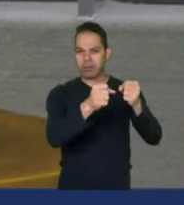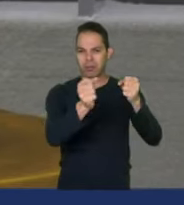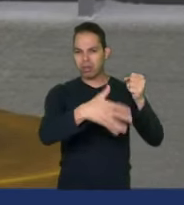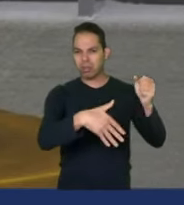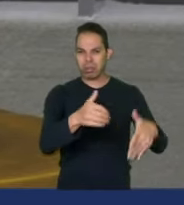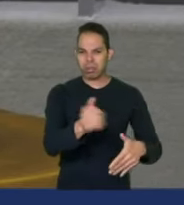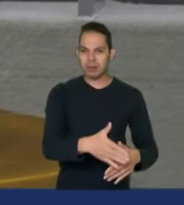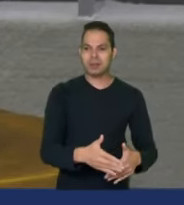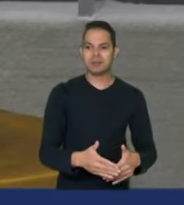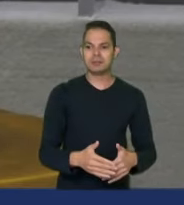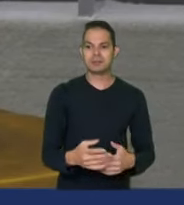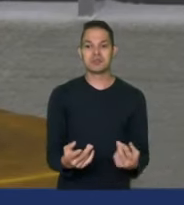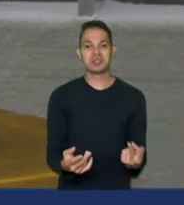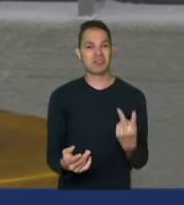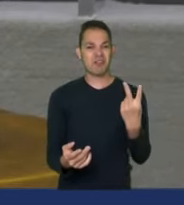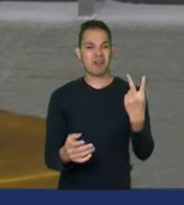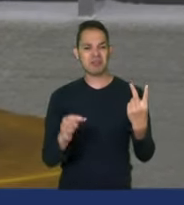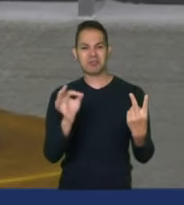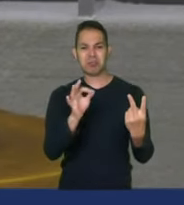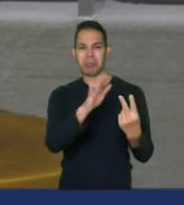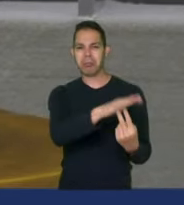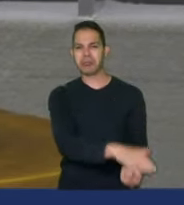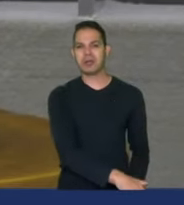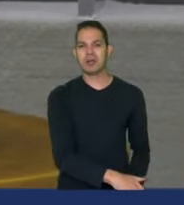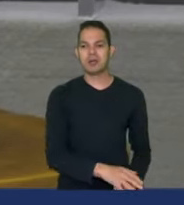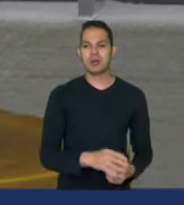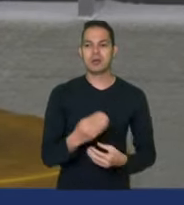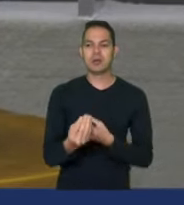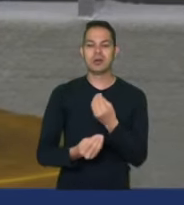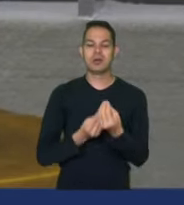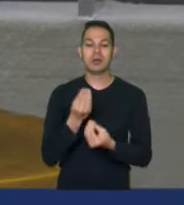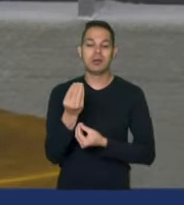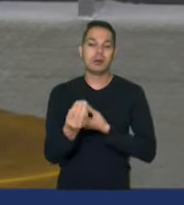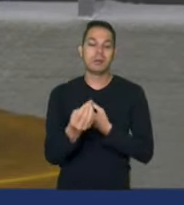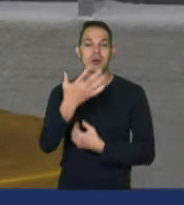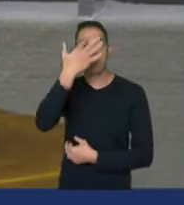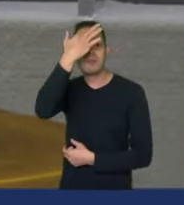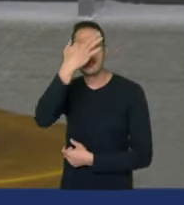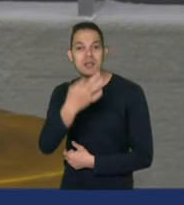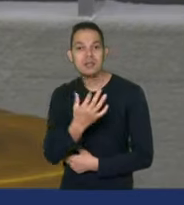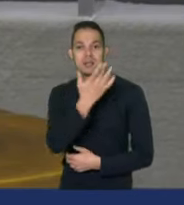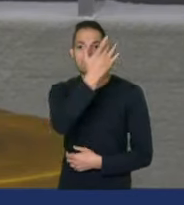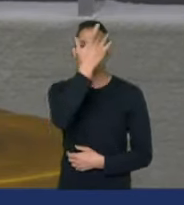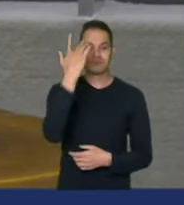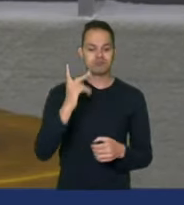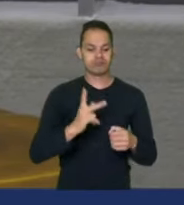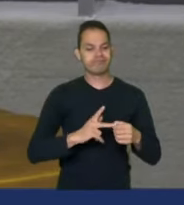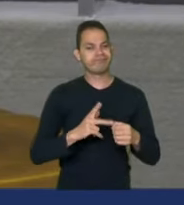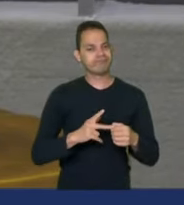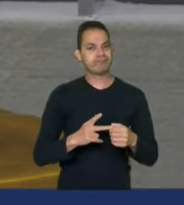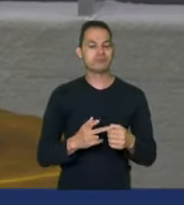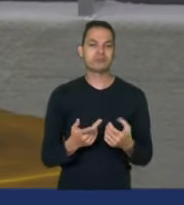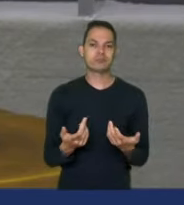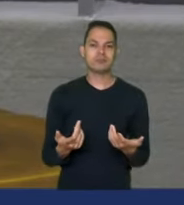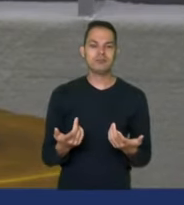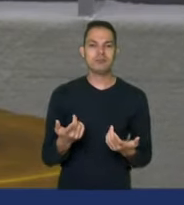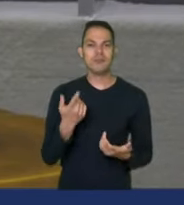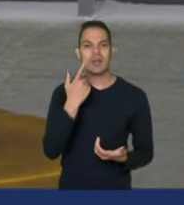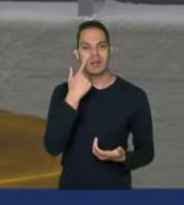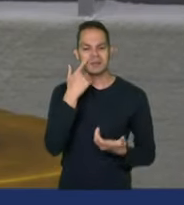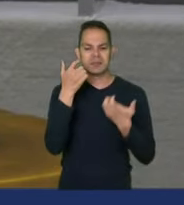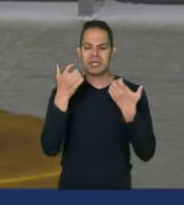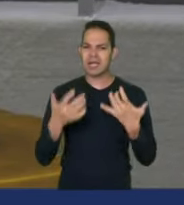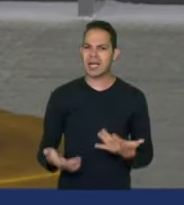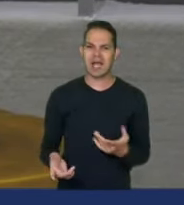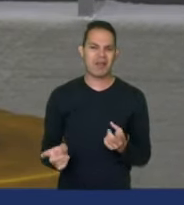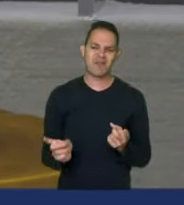desmerecendo, desvalorizando a Petrobras, no sentido da compreensão que o cidadão tem para com a Petrobras, exatamente para justificar a entrega, a venda